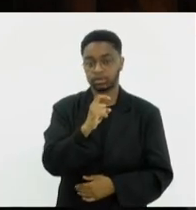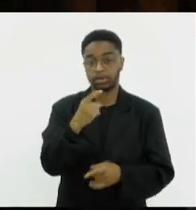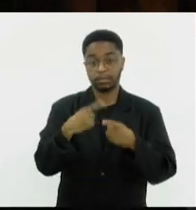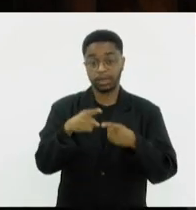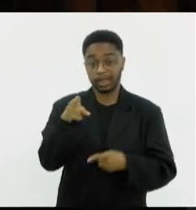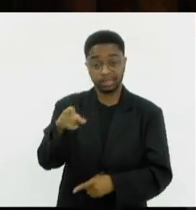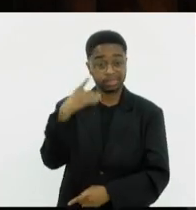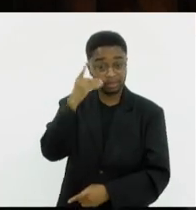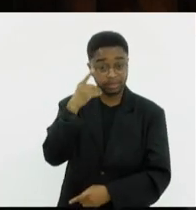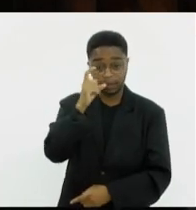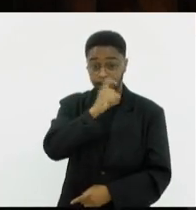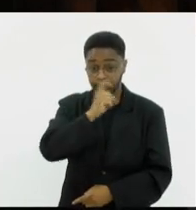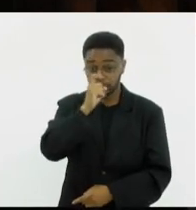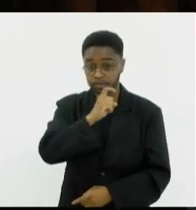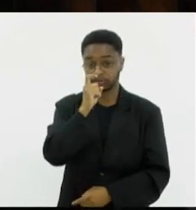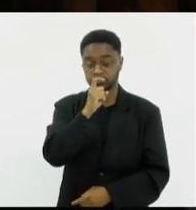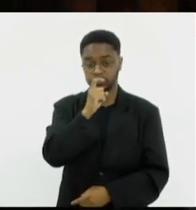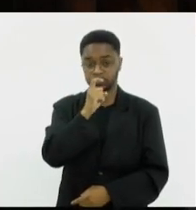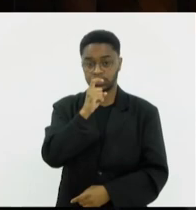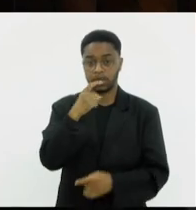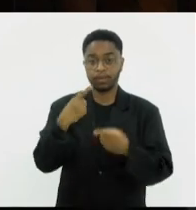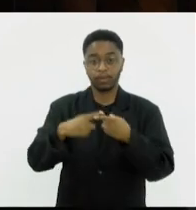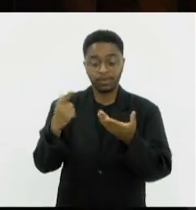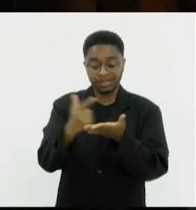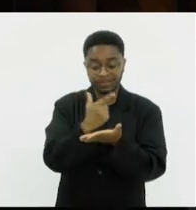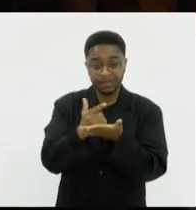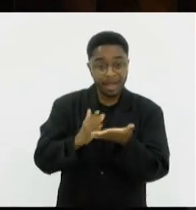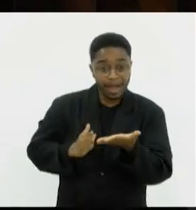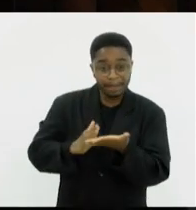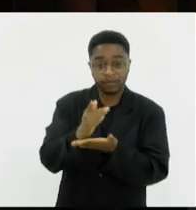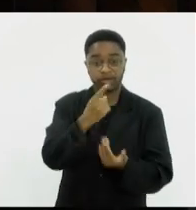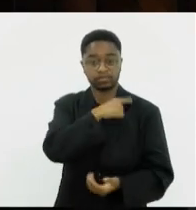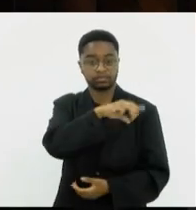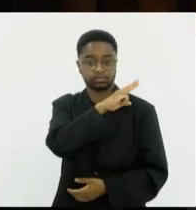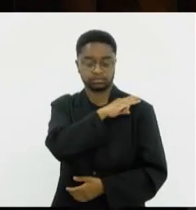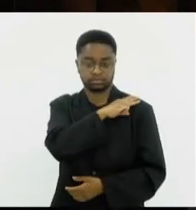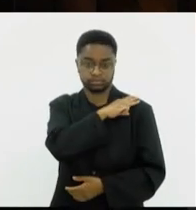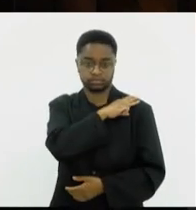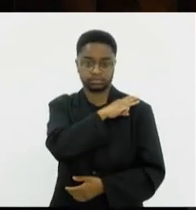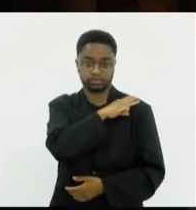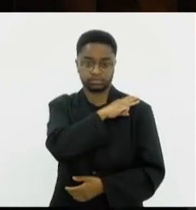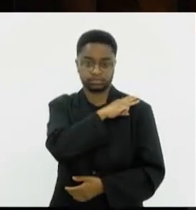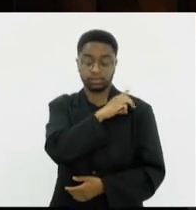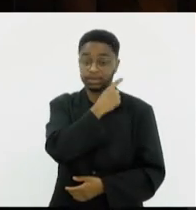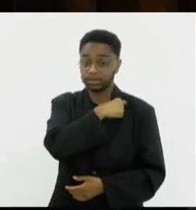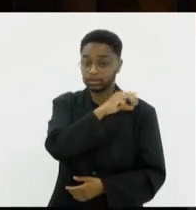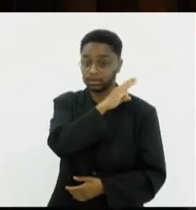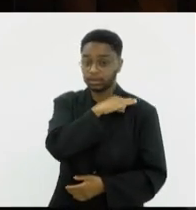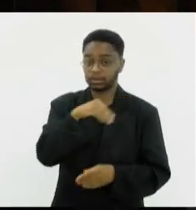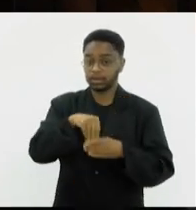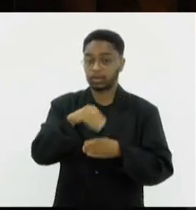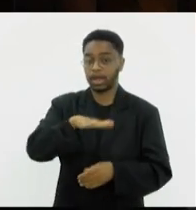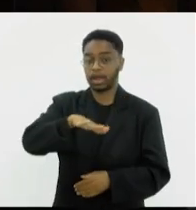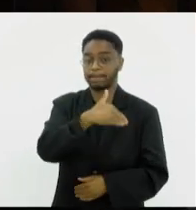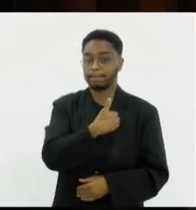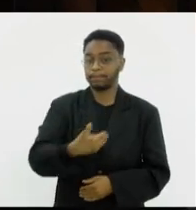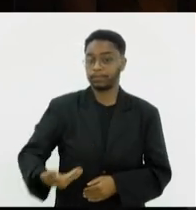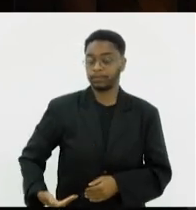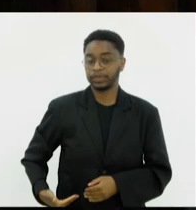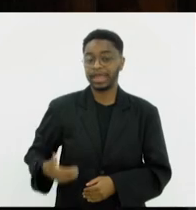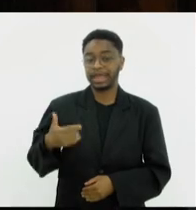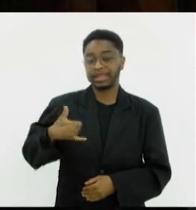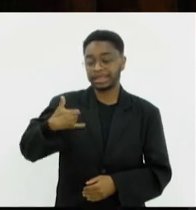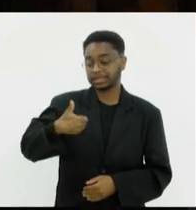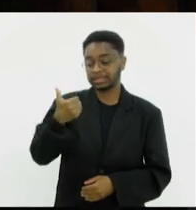está mentindo. Essa obra foi aprovada para o ensino médio. Ensino médio na rede pública tem